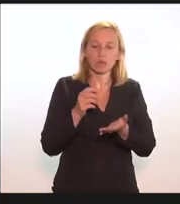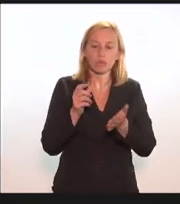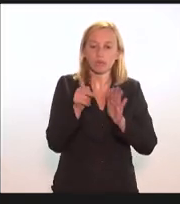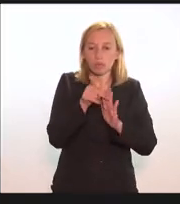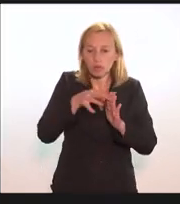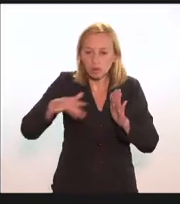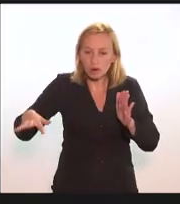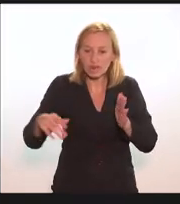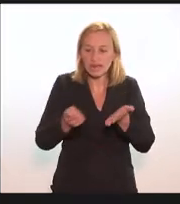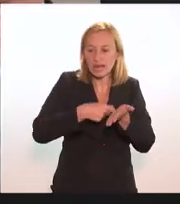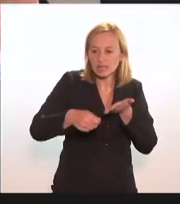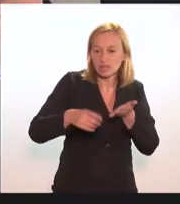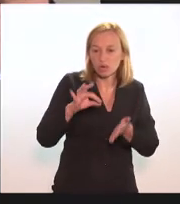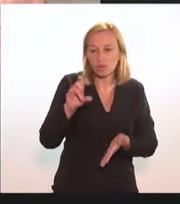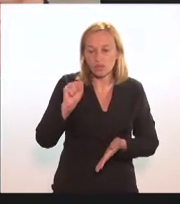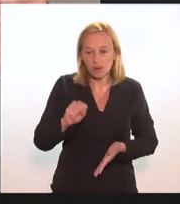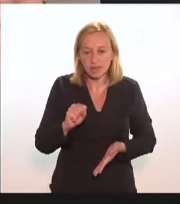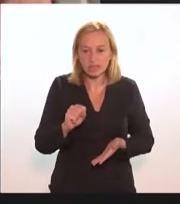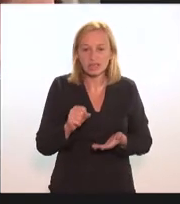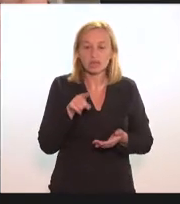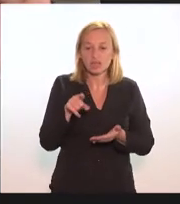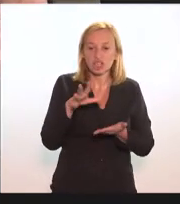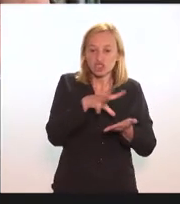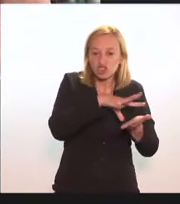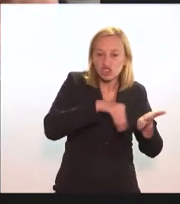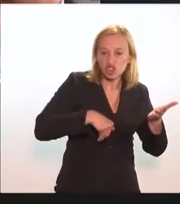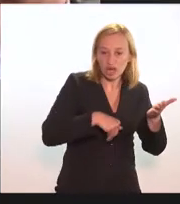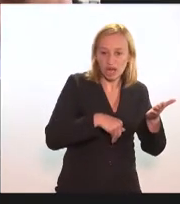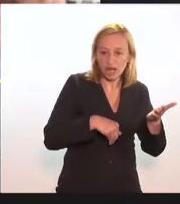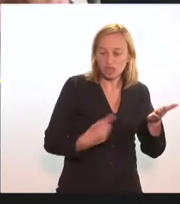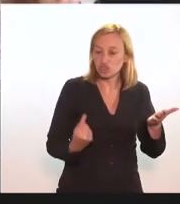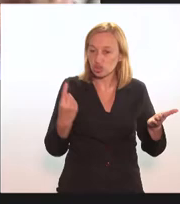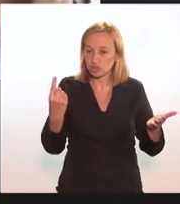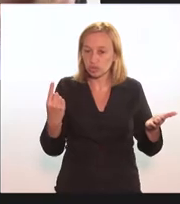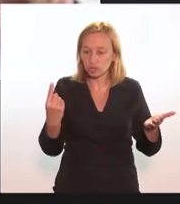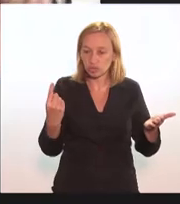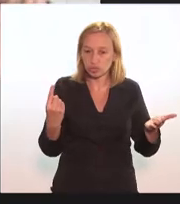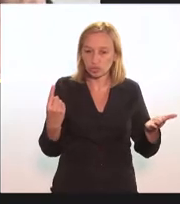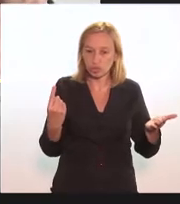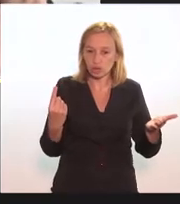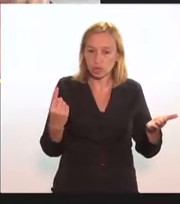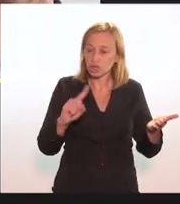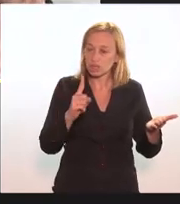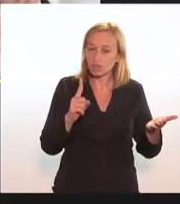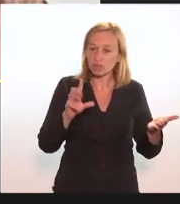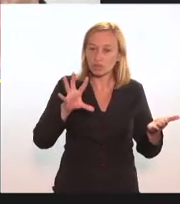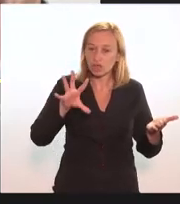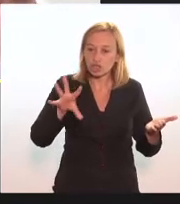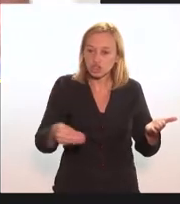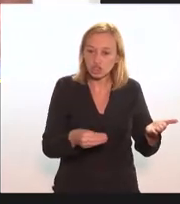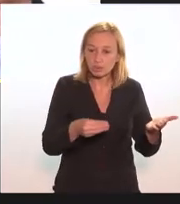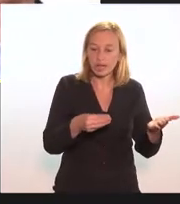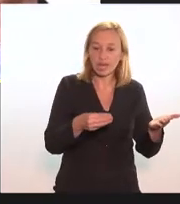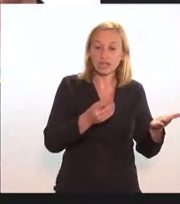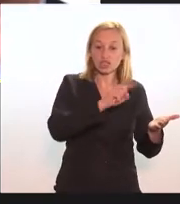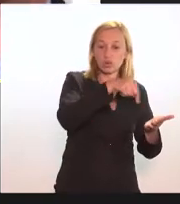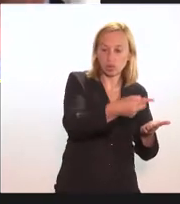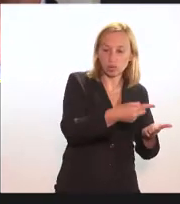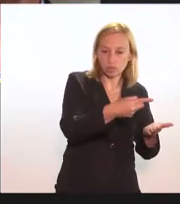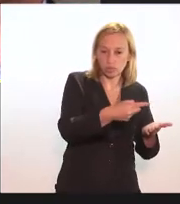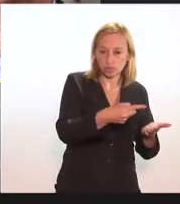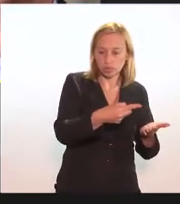Então, é muito difícil você tirar de um que está dentro do CNAE e não tirar de outro. Esse era o nosso ponto,